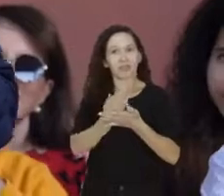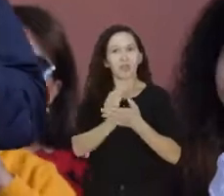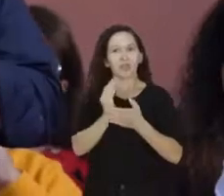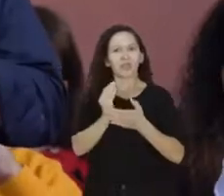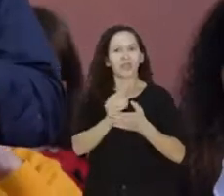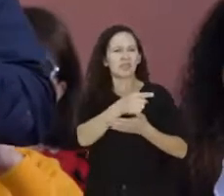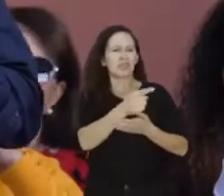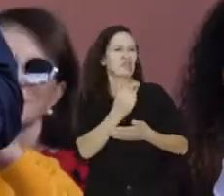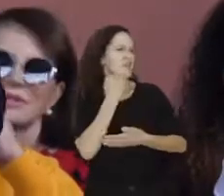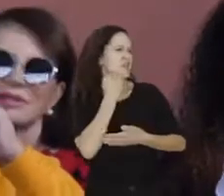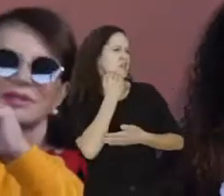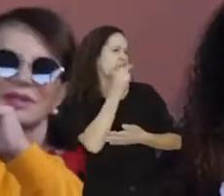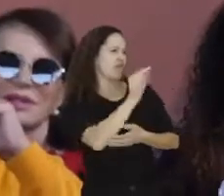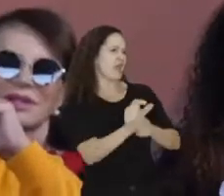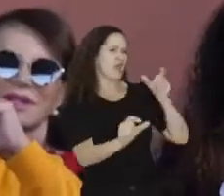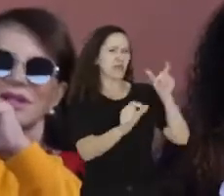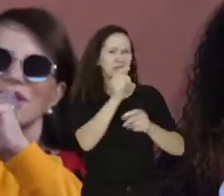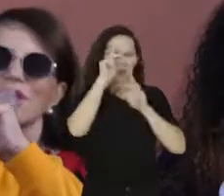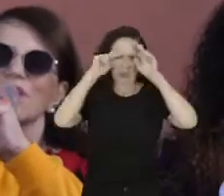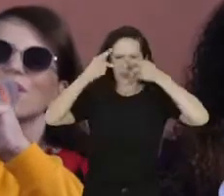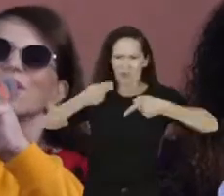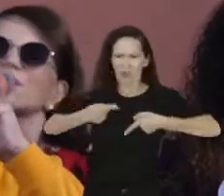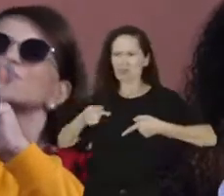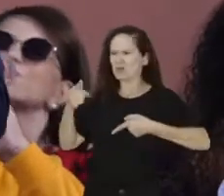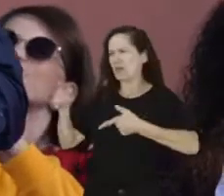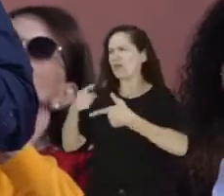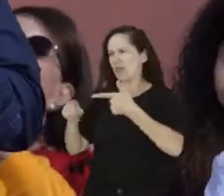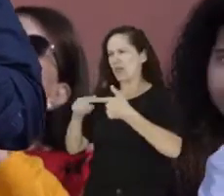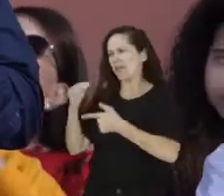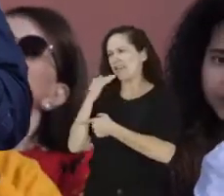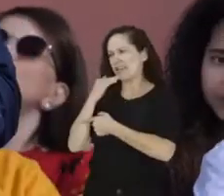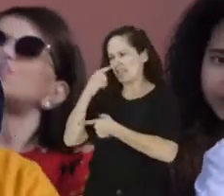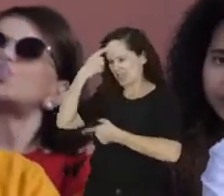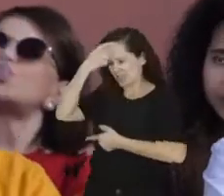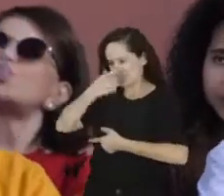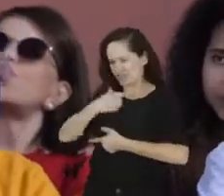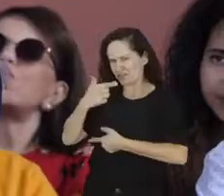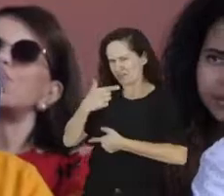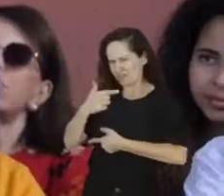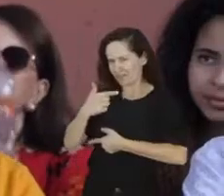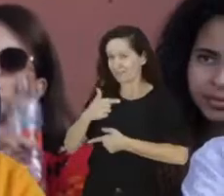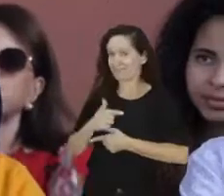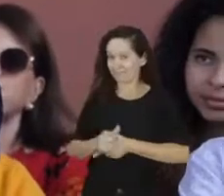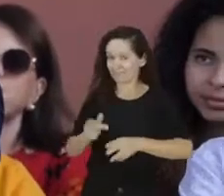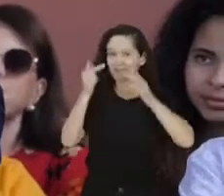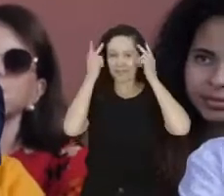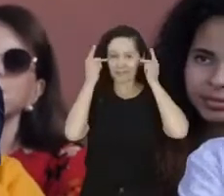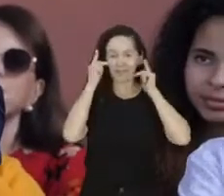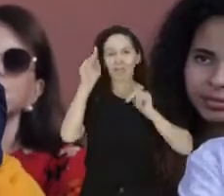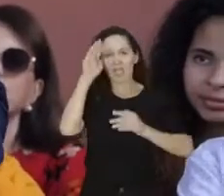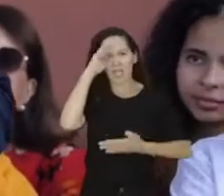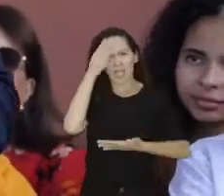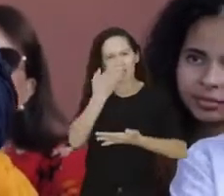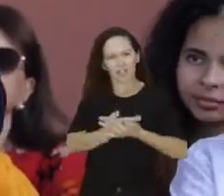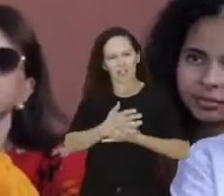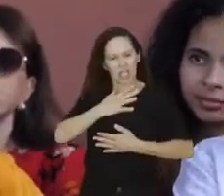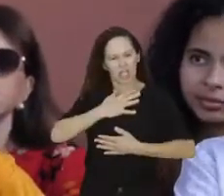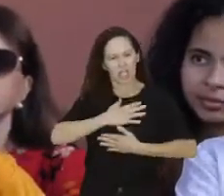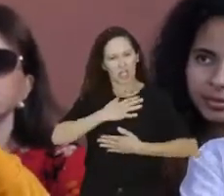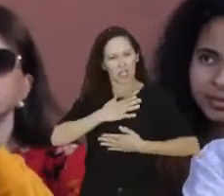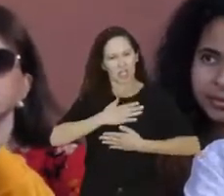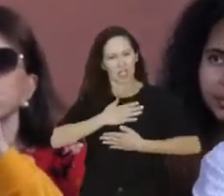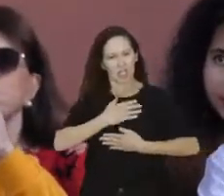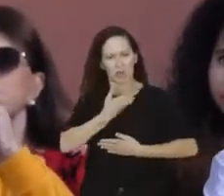e a gente não olha os nossos defeitos. Normalmente a gente se acha pleno de virtudes e olha os